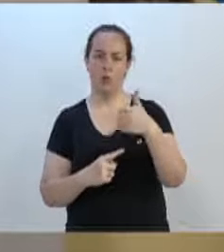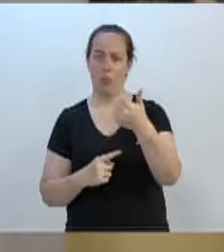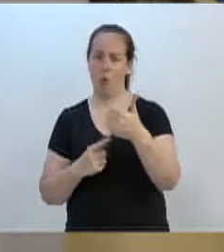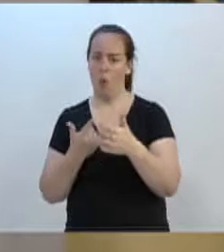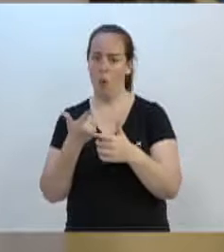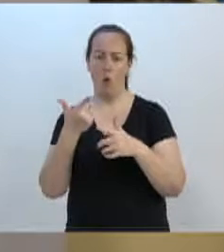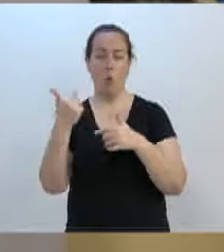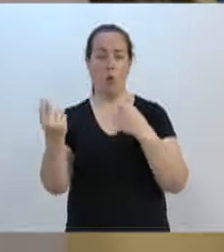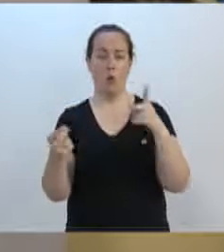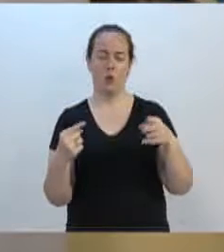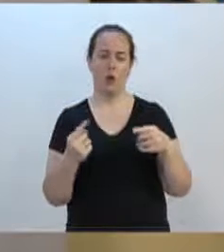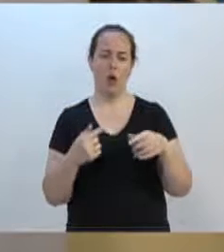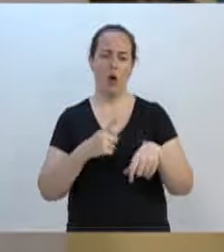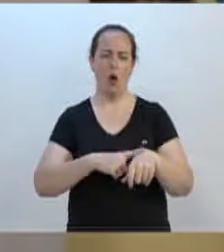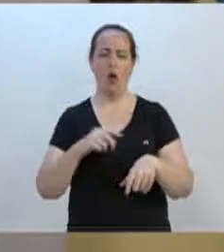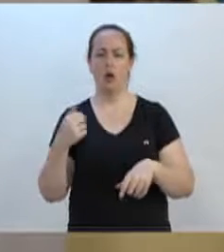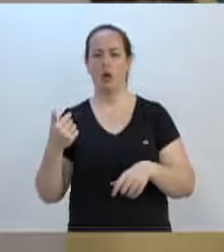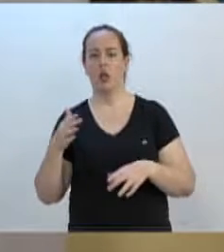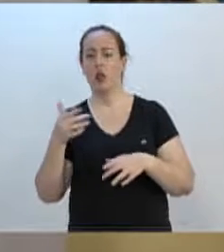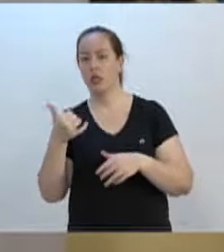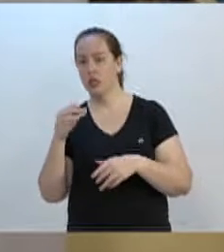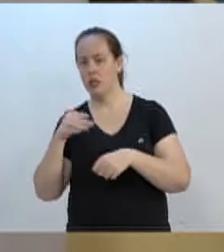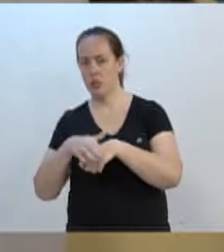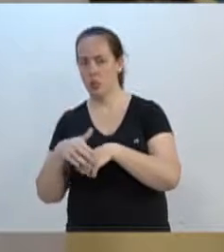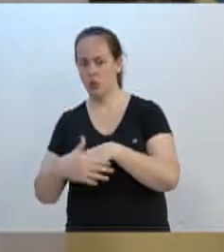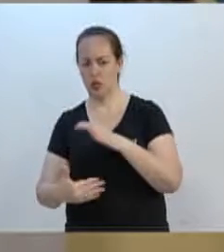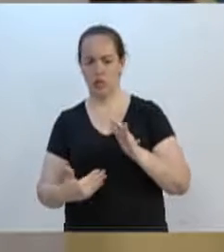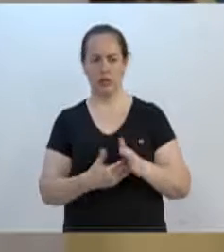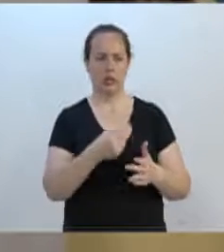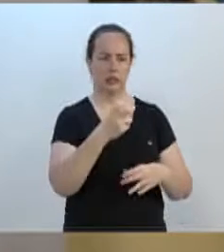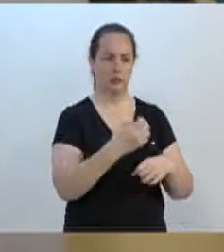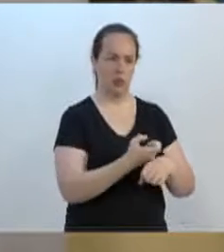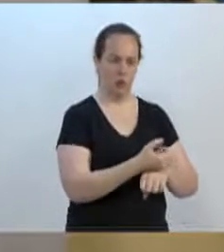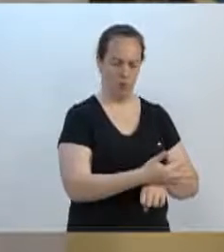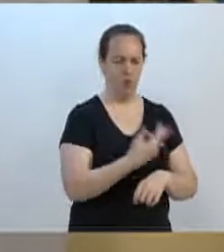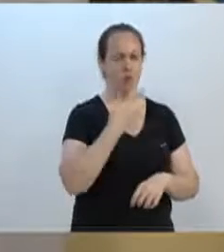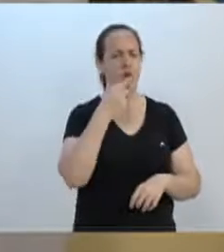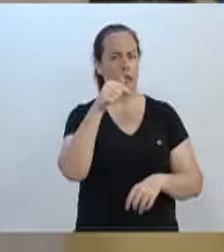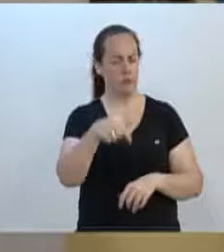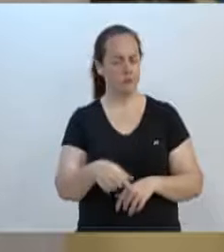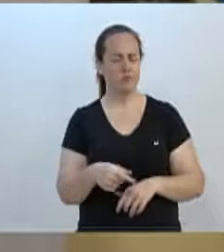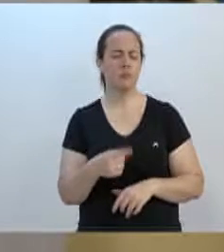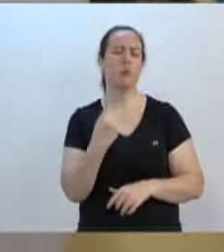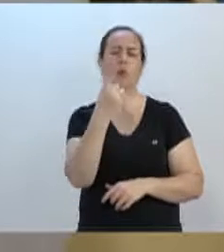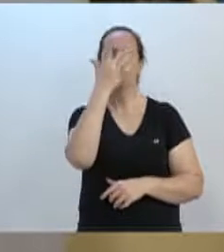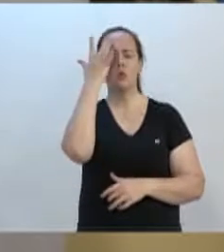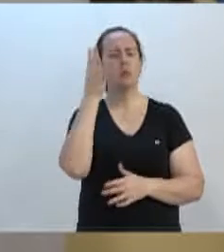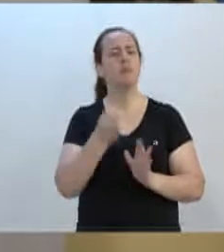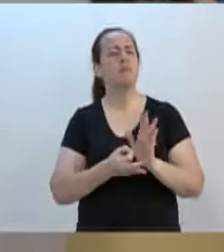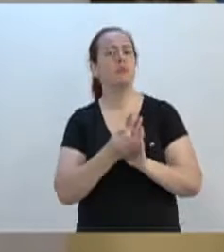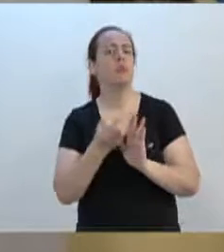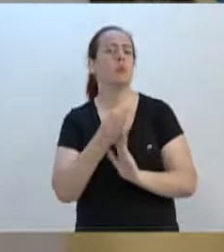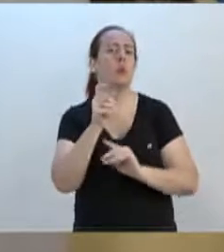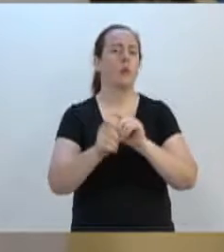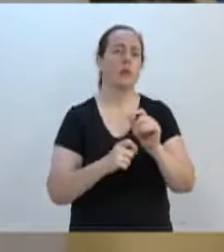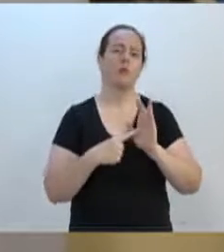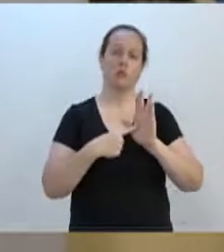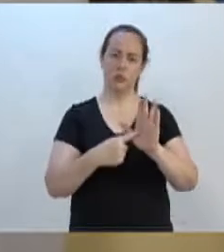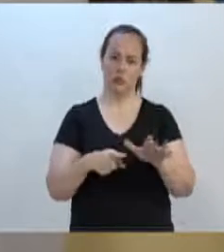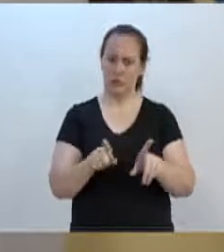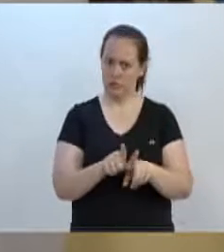das 22 horas até as 5 horas. Eu falei disso aqui, e aí uma pessoa me sugeriu falar